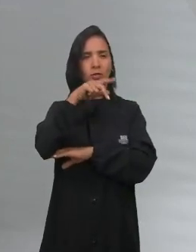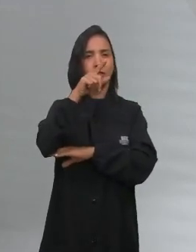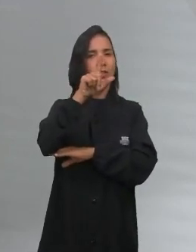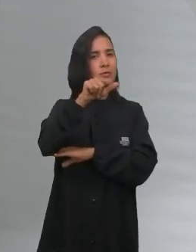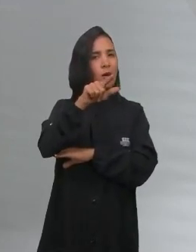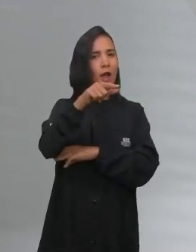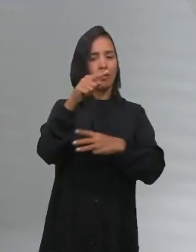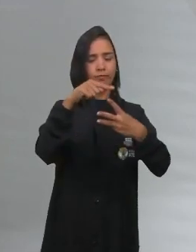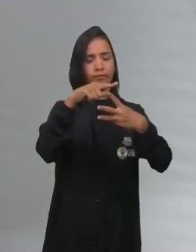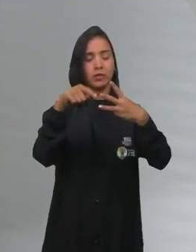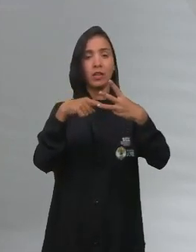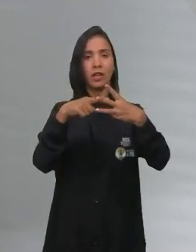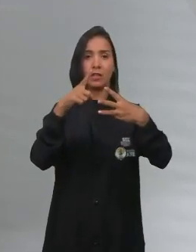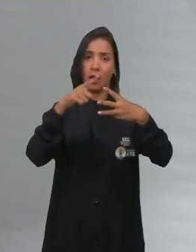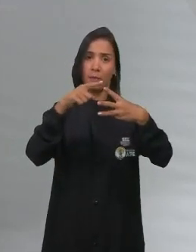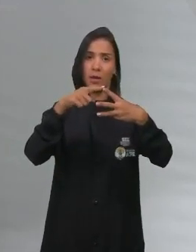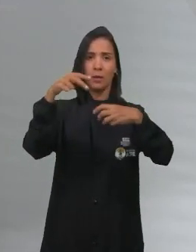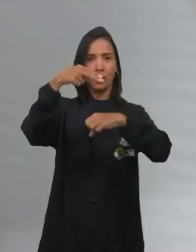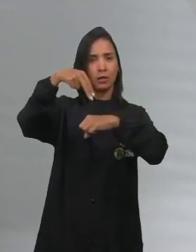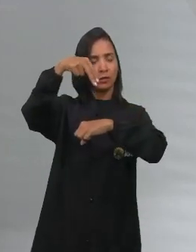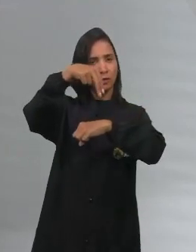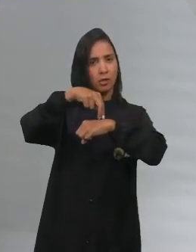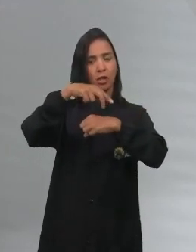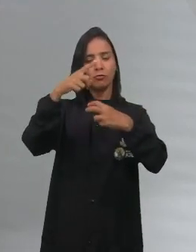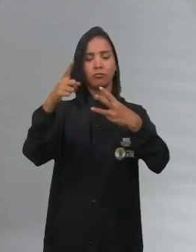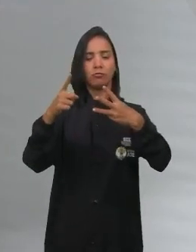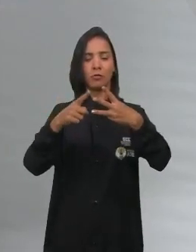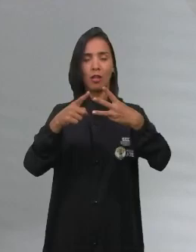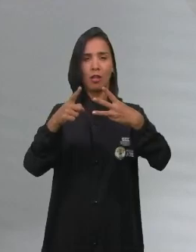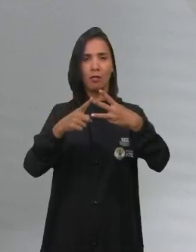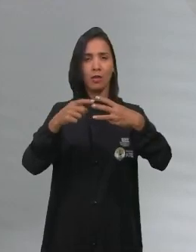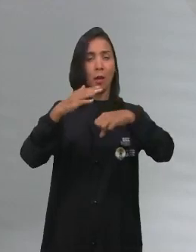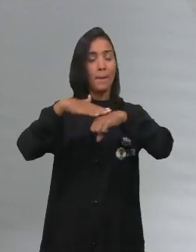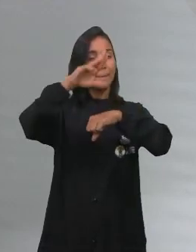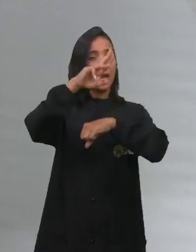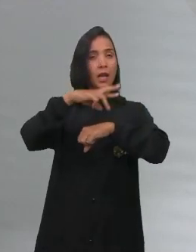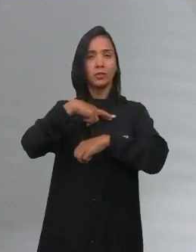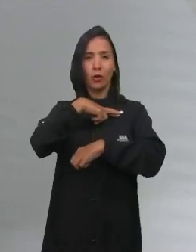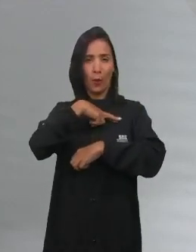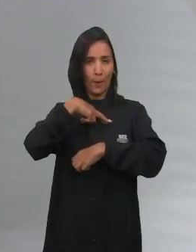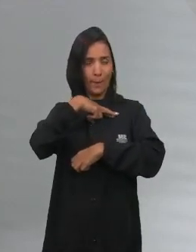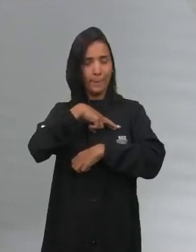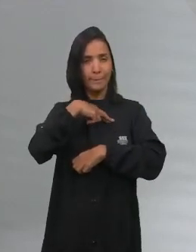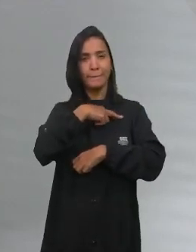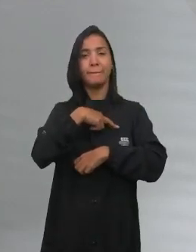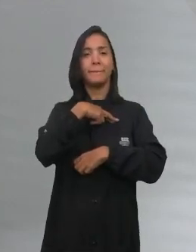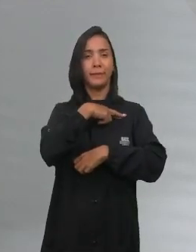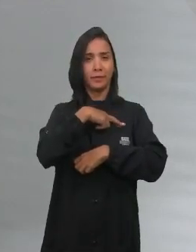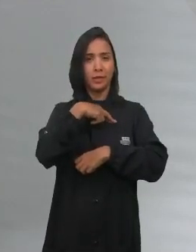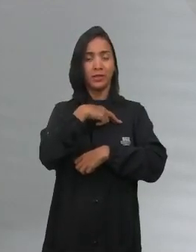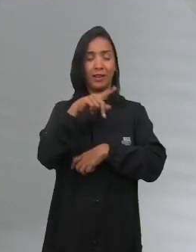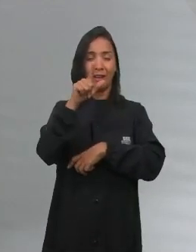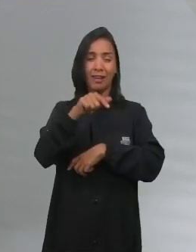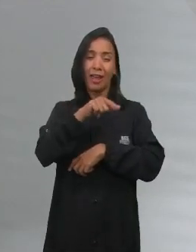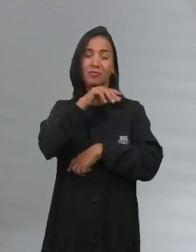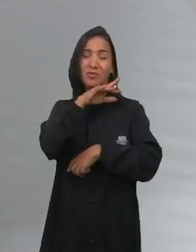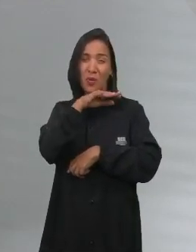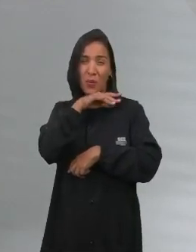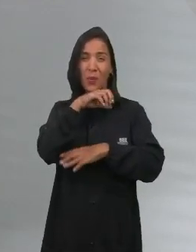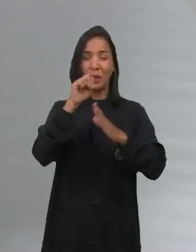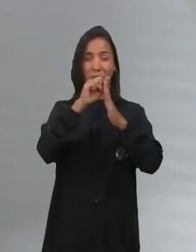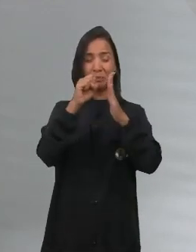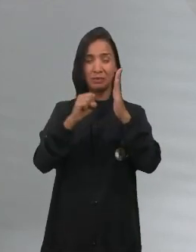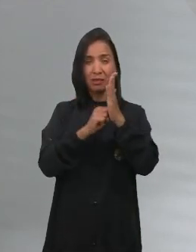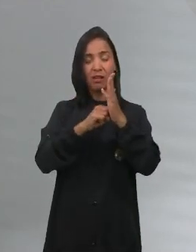fase nacionalista, a segunda, a ultra-romântica, considerada ali a fase do mal do século, e a